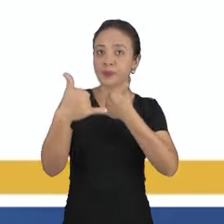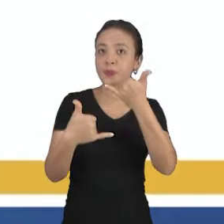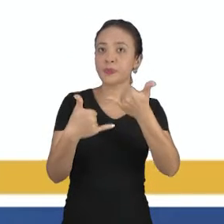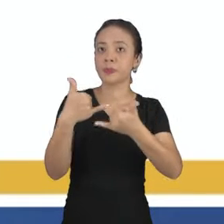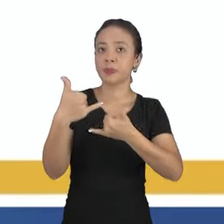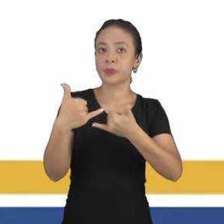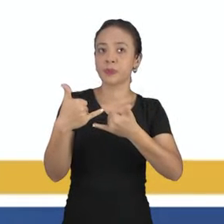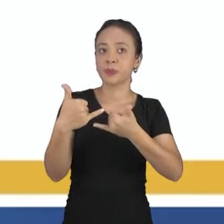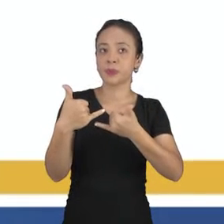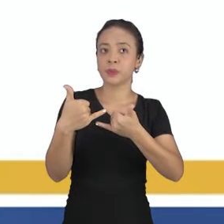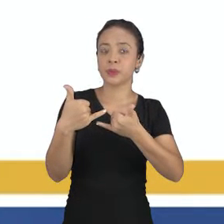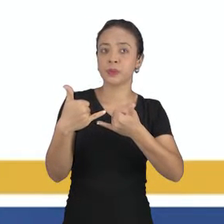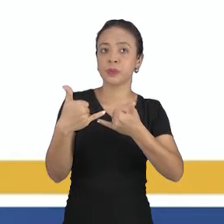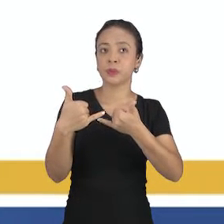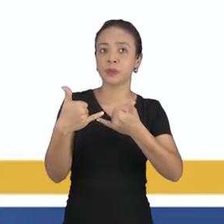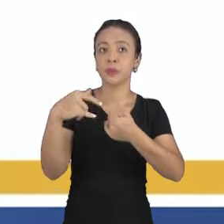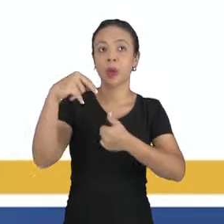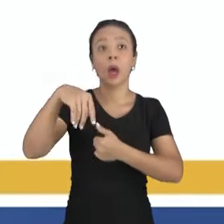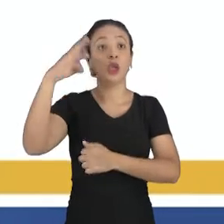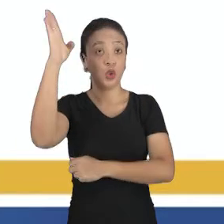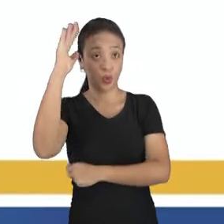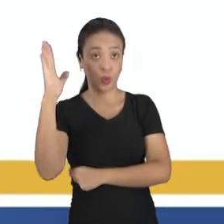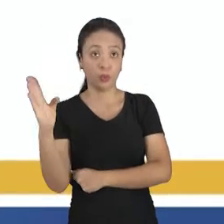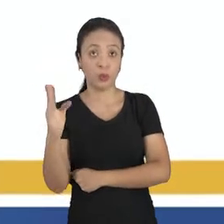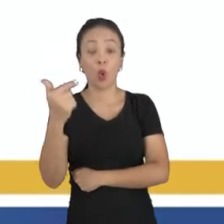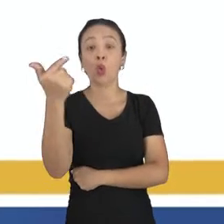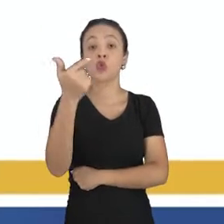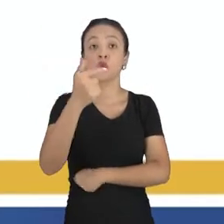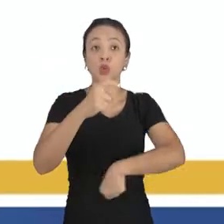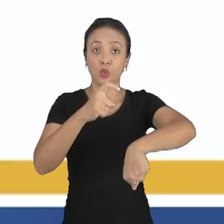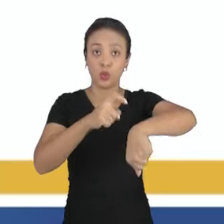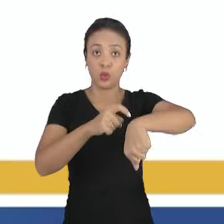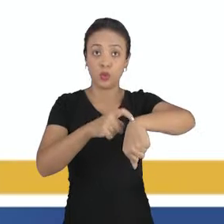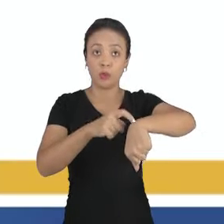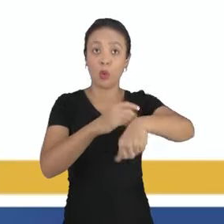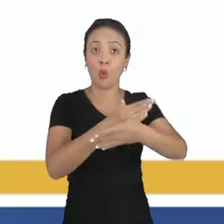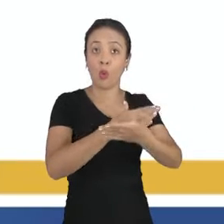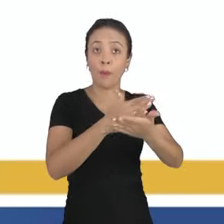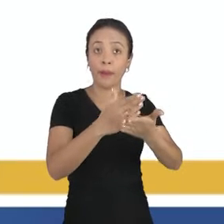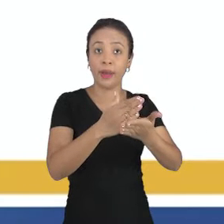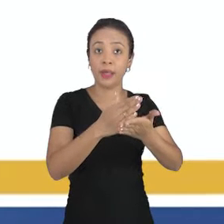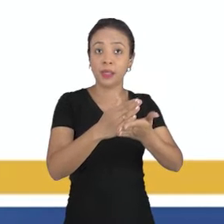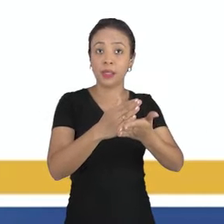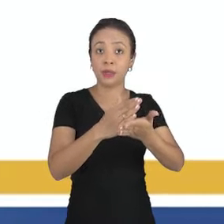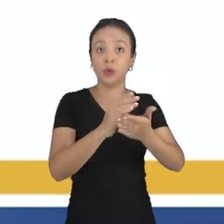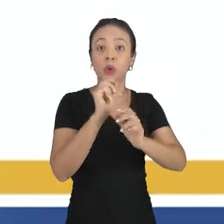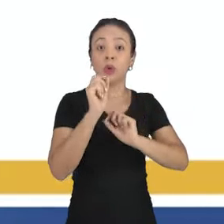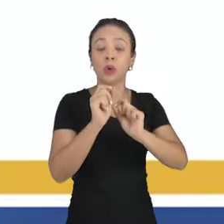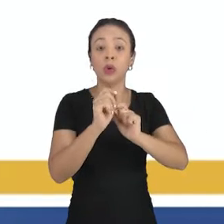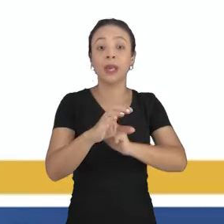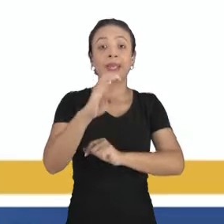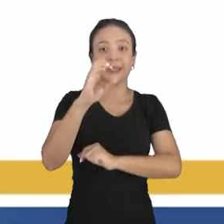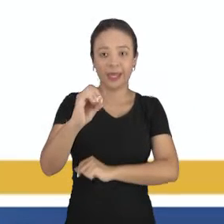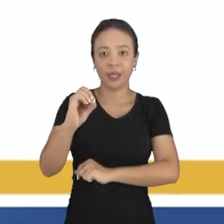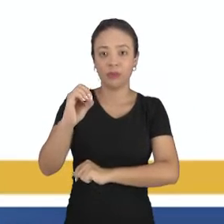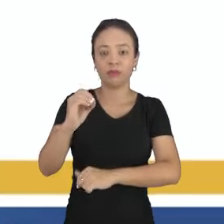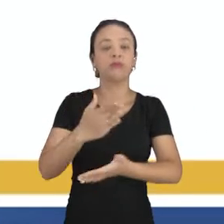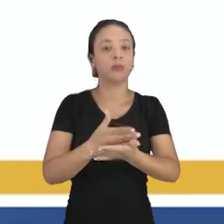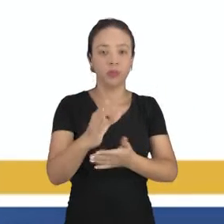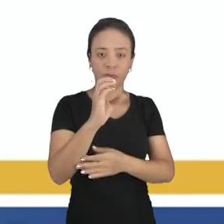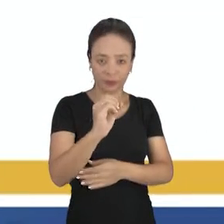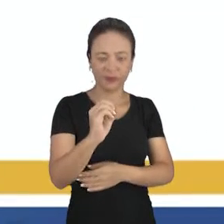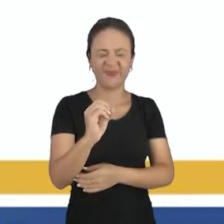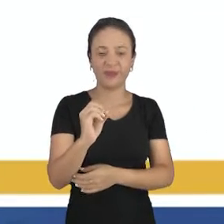é um aparelho tempo de fogo no Brasil o segundo tempo em iniciado zerando se o conometro